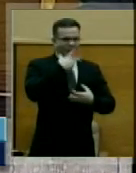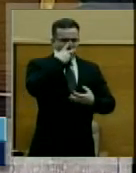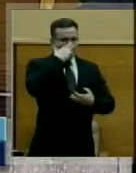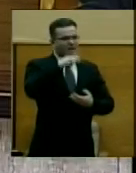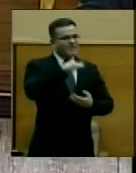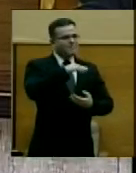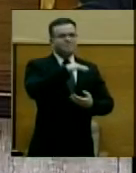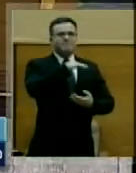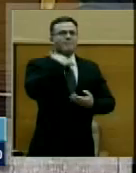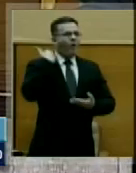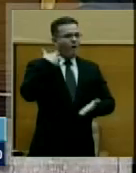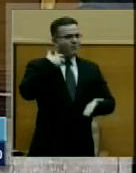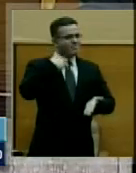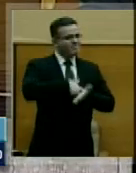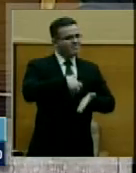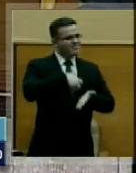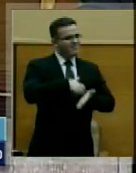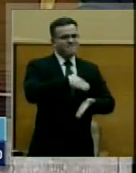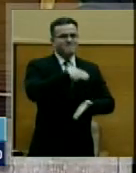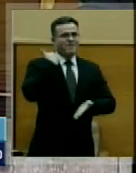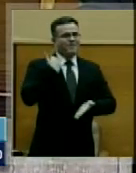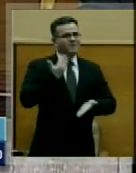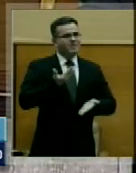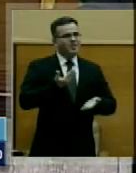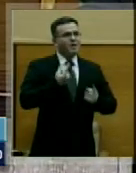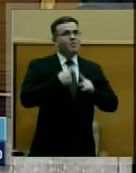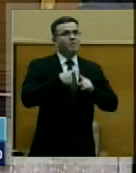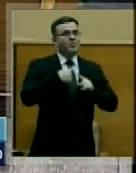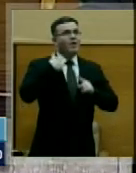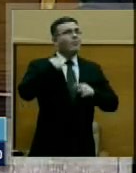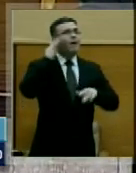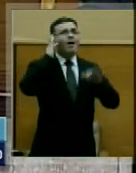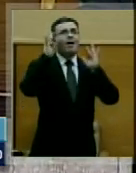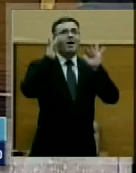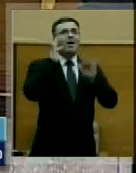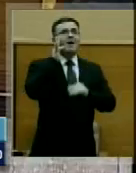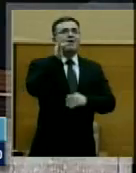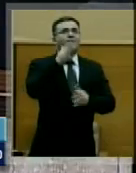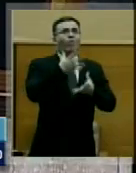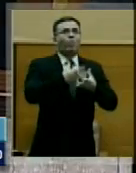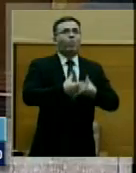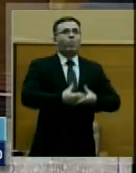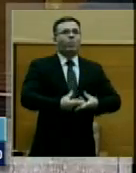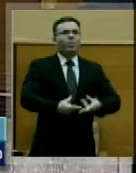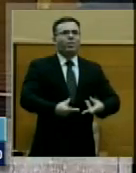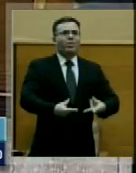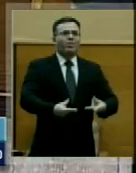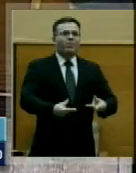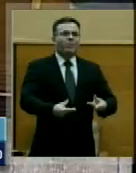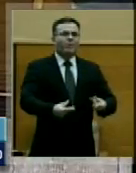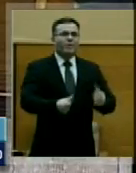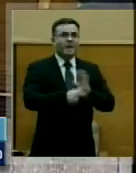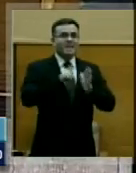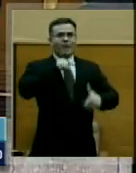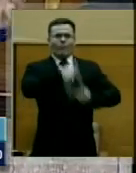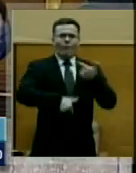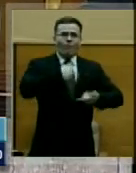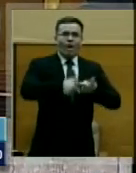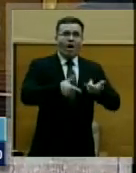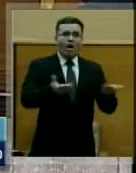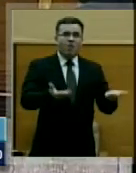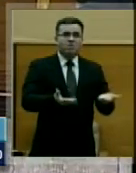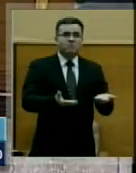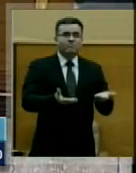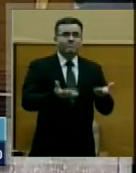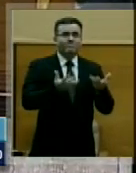morte. Porque morrem todos os projetos, todos os sonhos, tudo aquilo que a gente acalentou e alimentou na nossa infância,